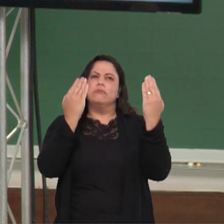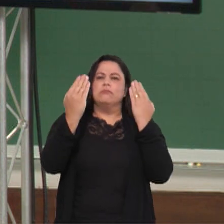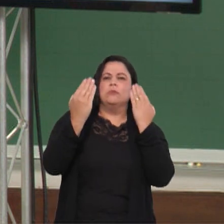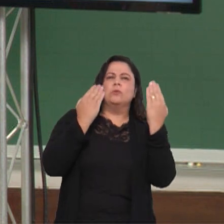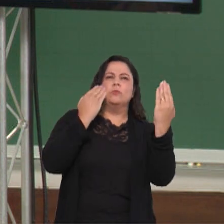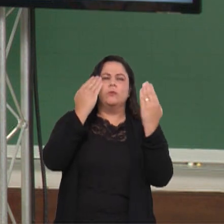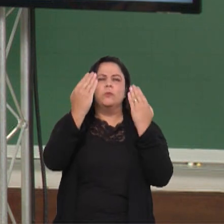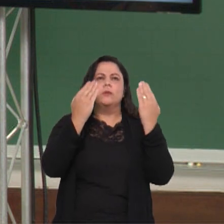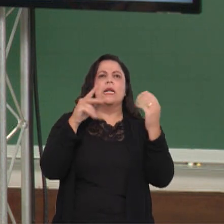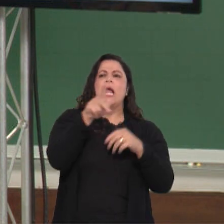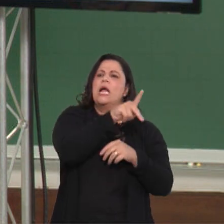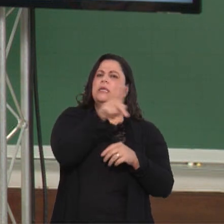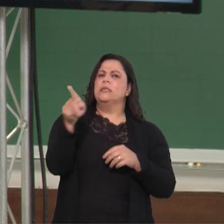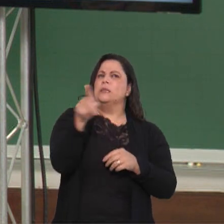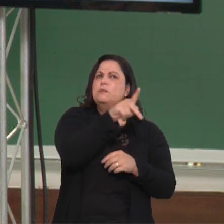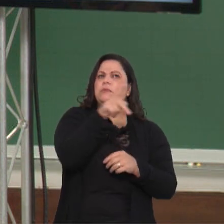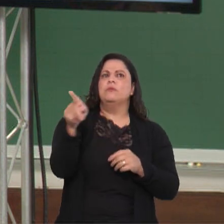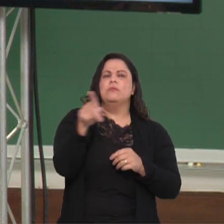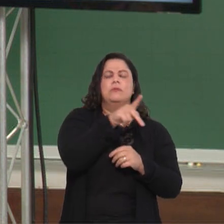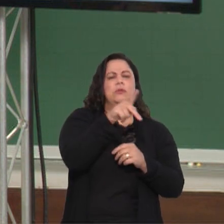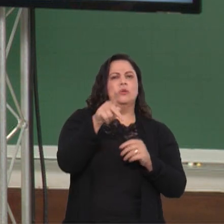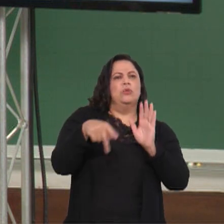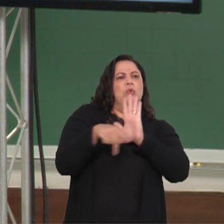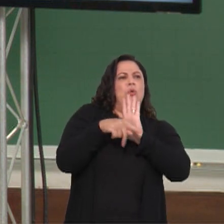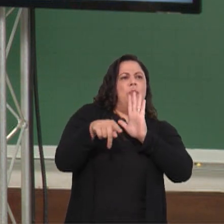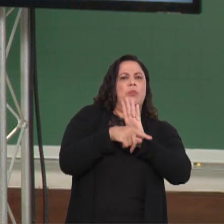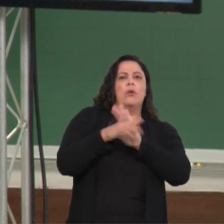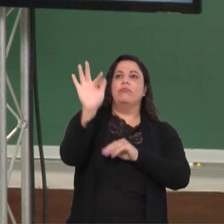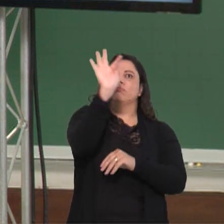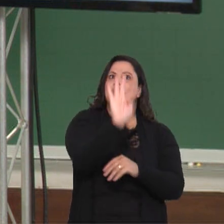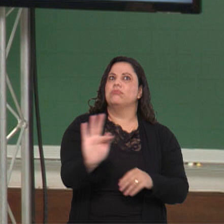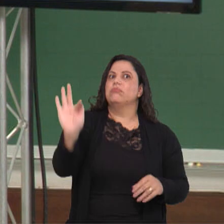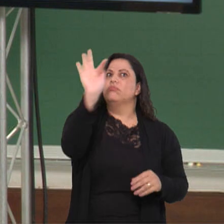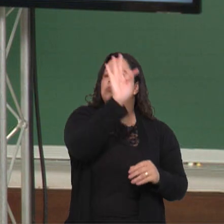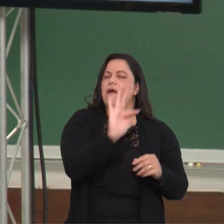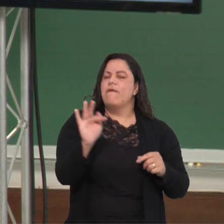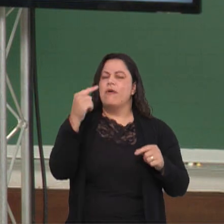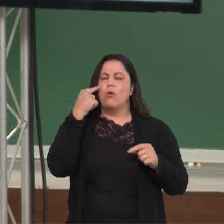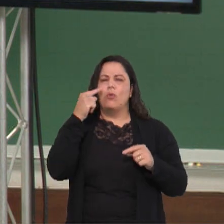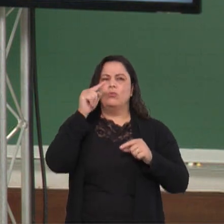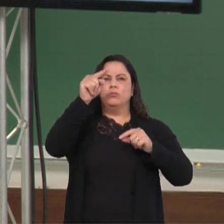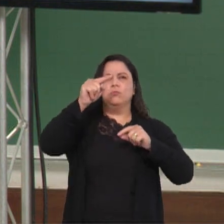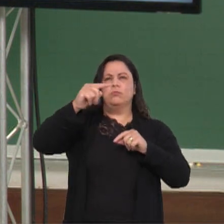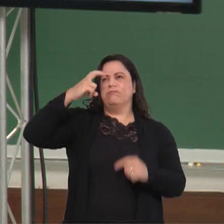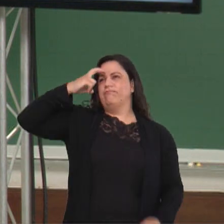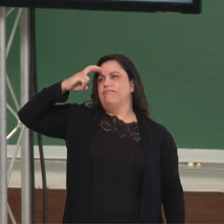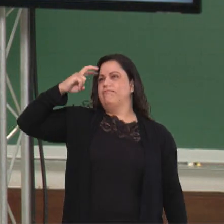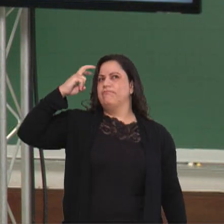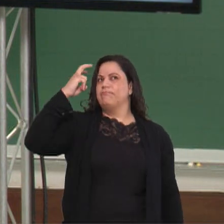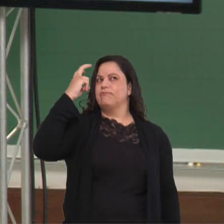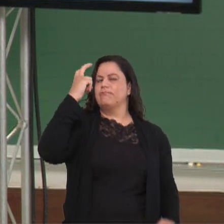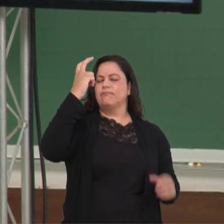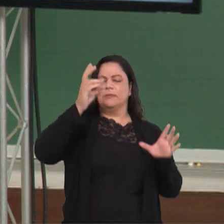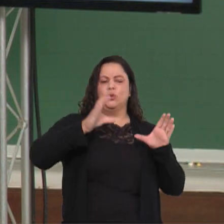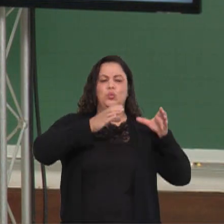de Alexandria era um dos maiores centros intelectuais da época,